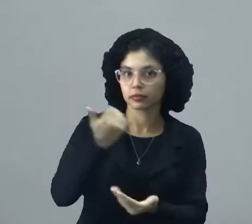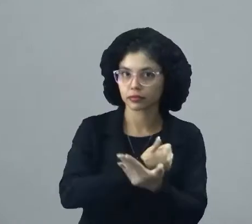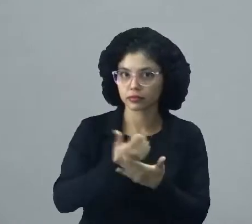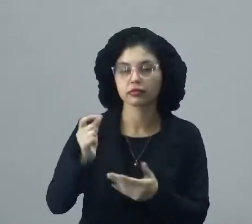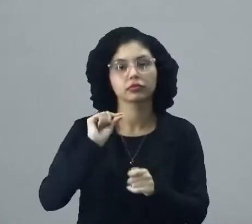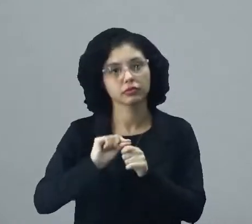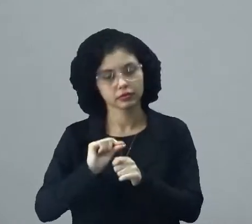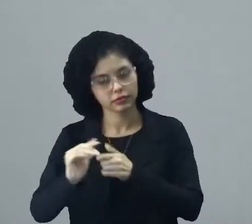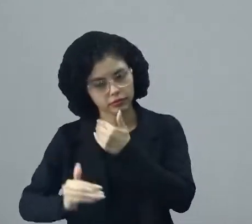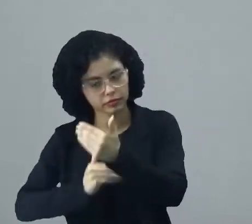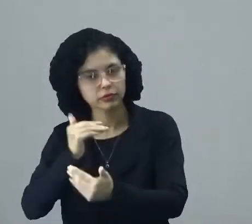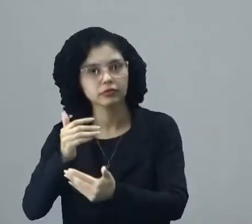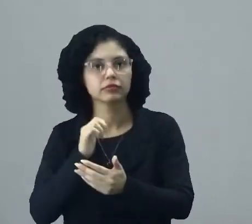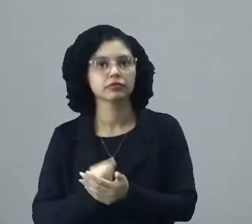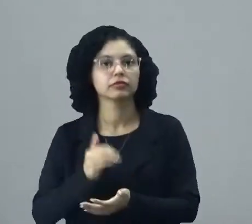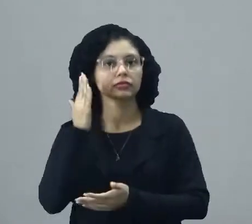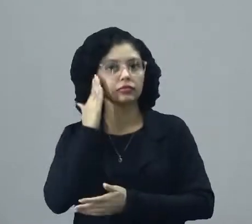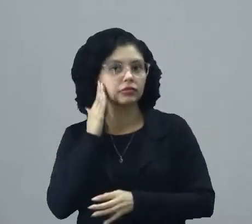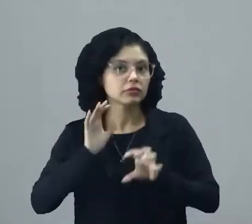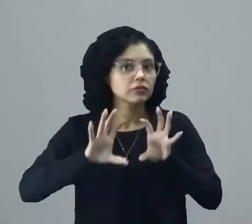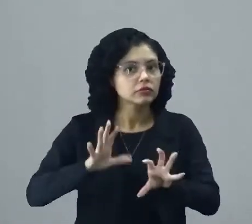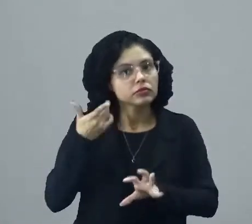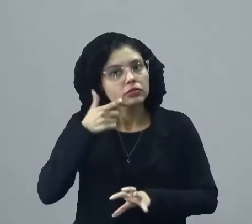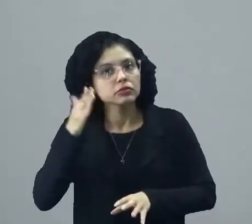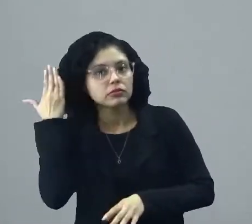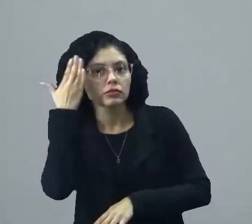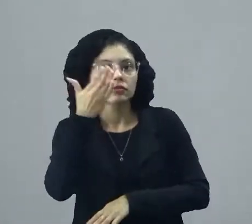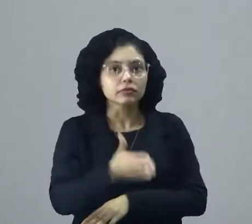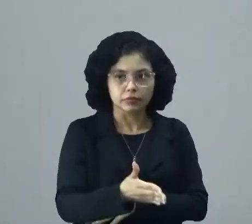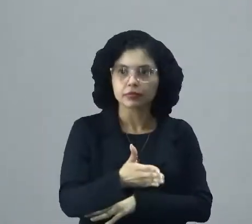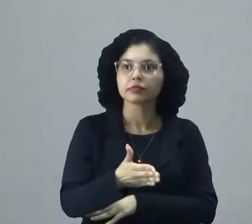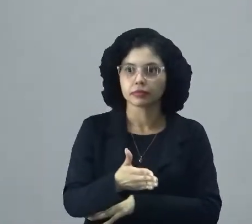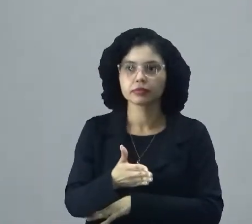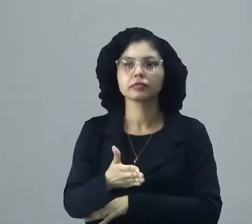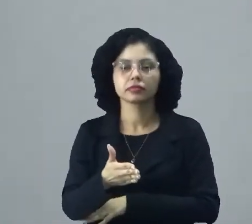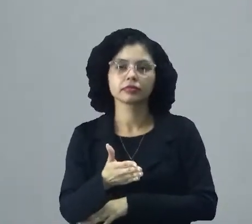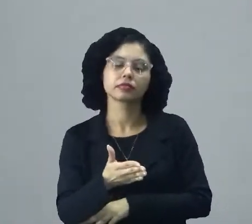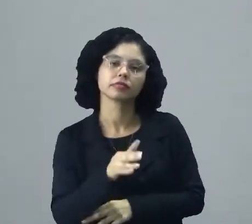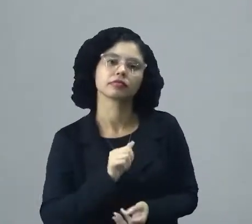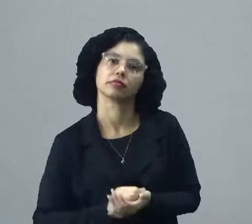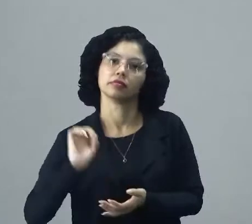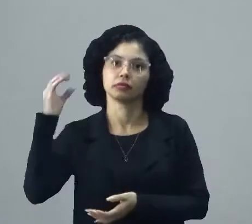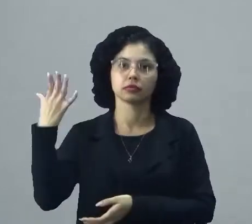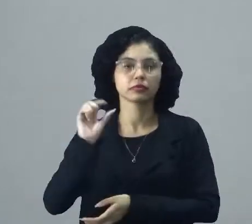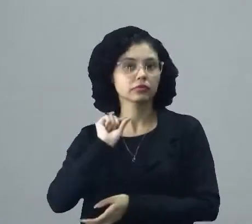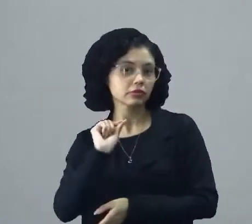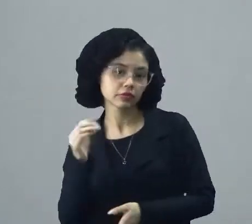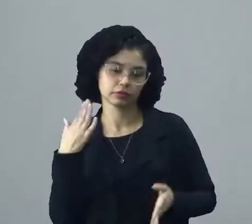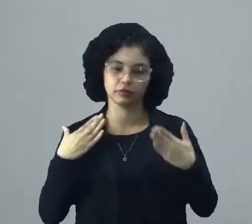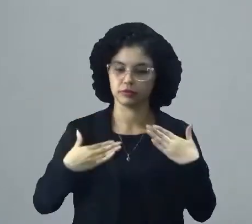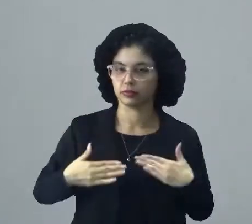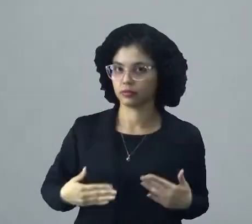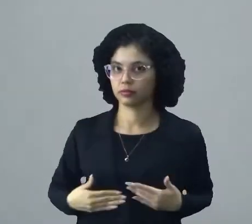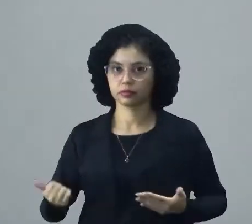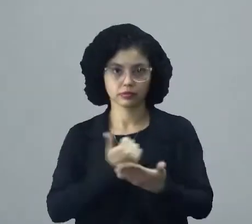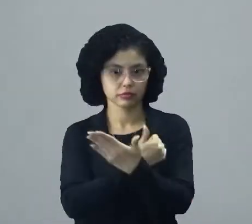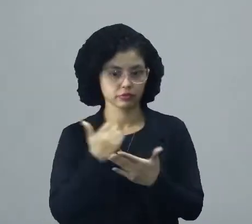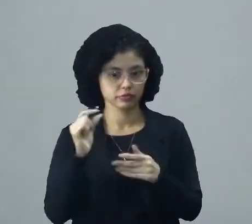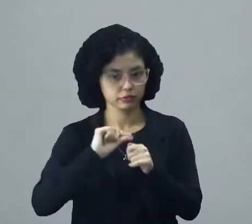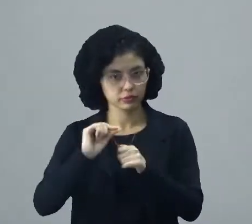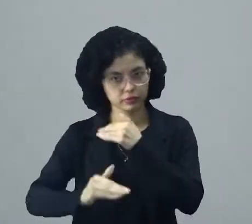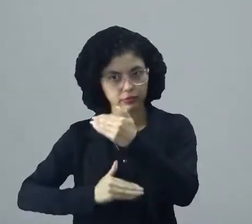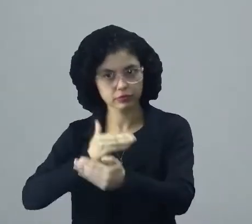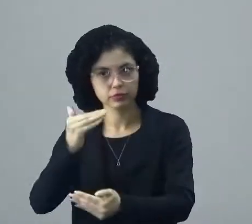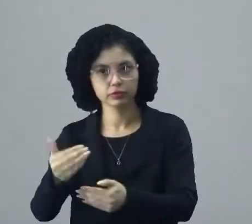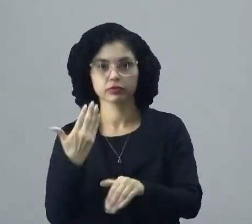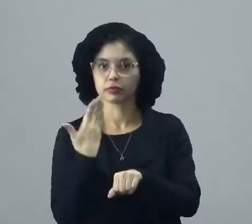que ele vai desenvolver. Então, a gente entendendo isso, a gente consegue direcionar que a capacidade física vão ser as ações que a gente vai